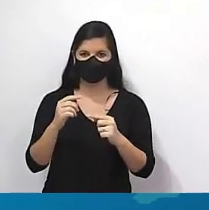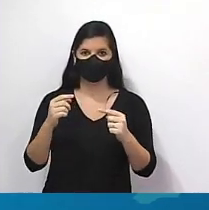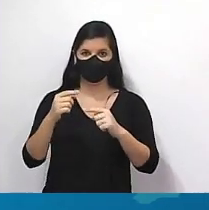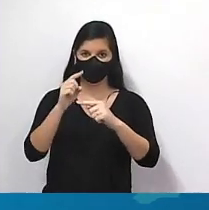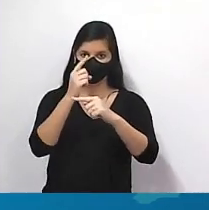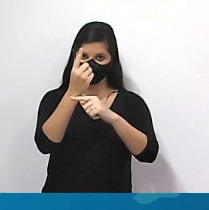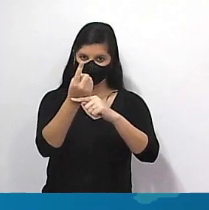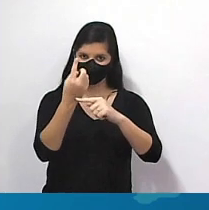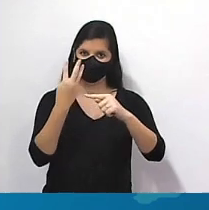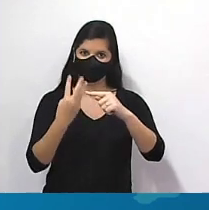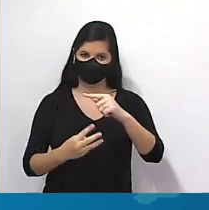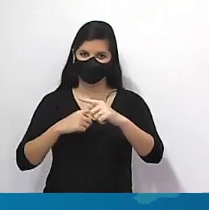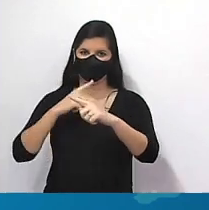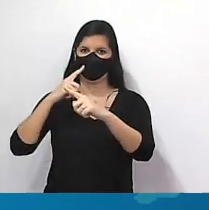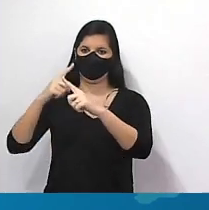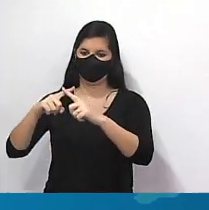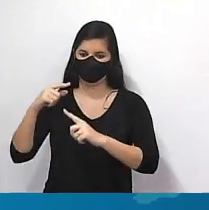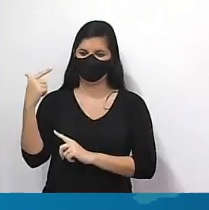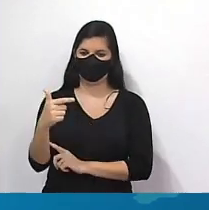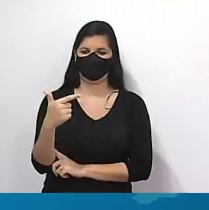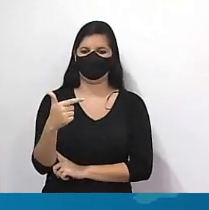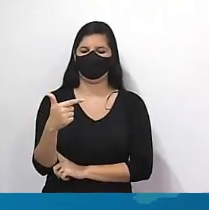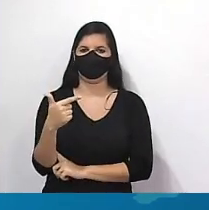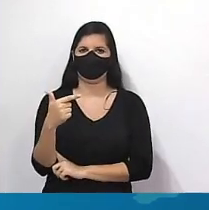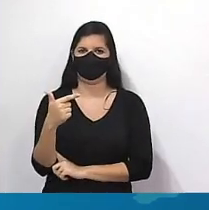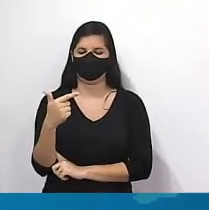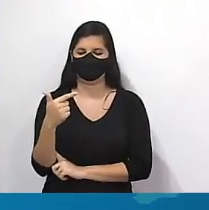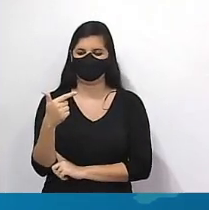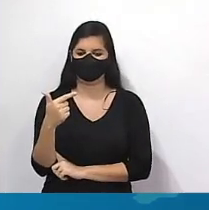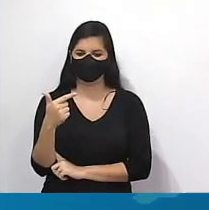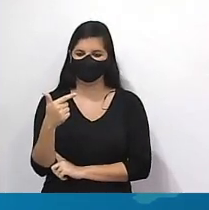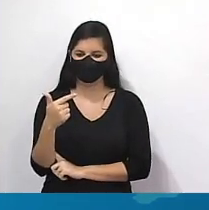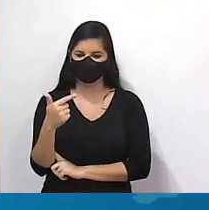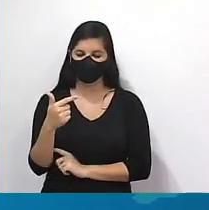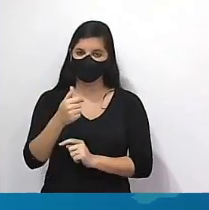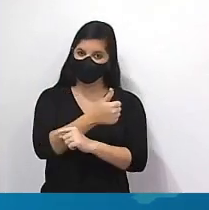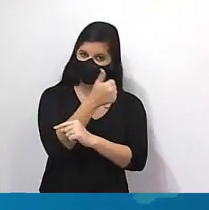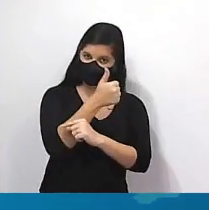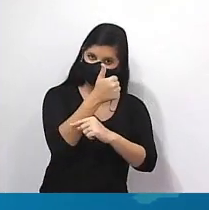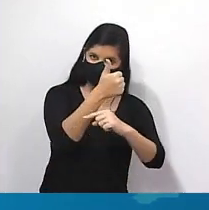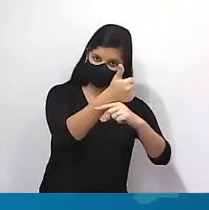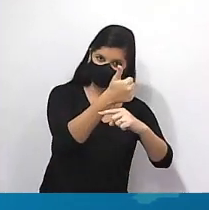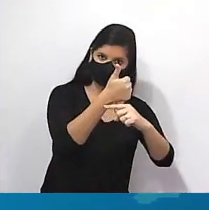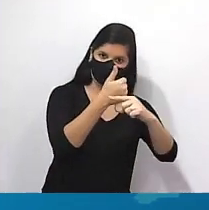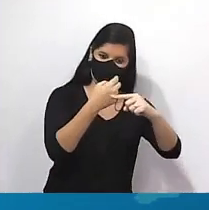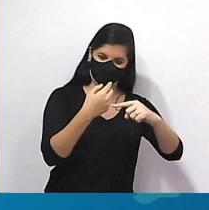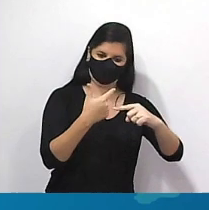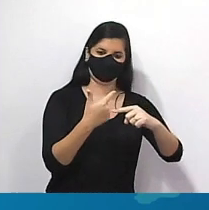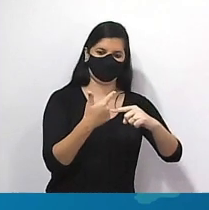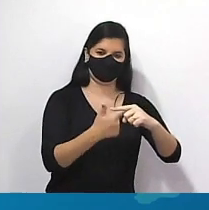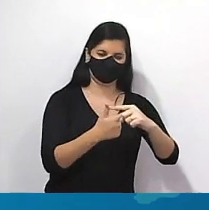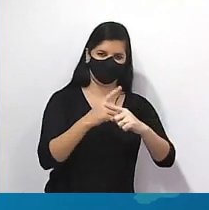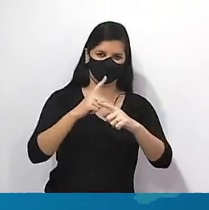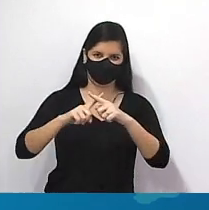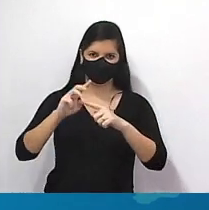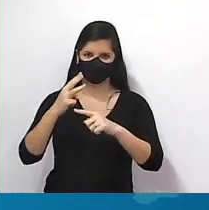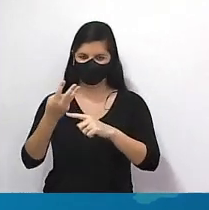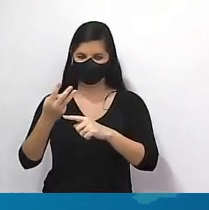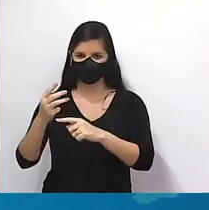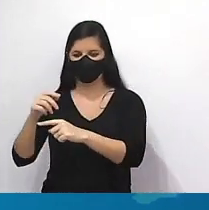segunda fração e multiplicar por 2, ok? A primeira eu multipliquei por 3, e a segunda por